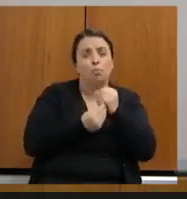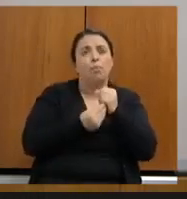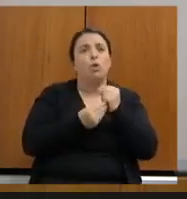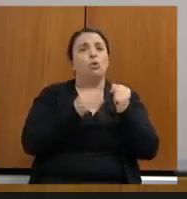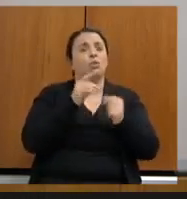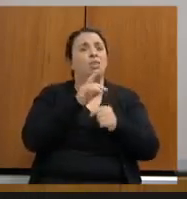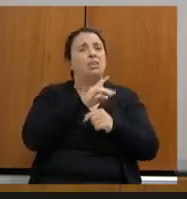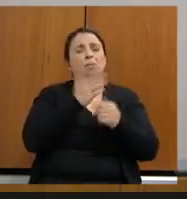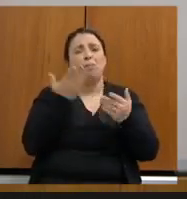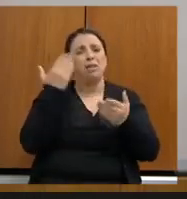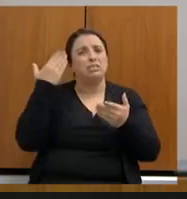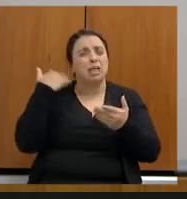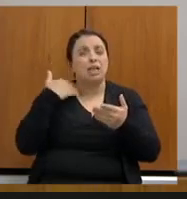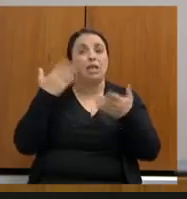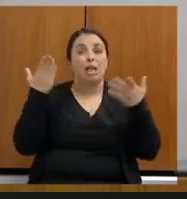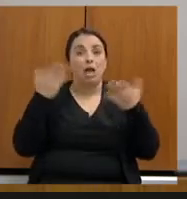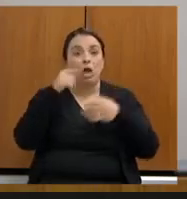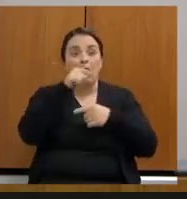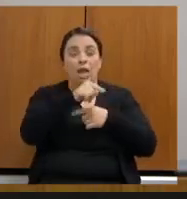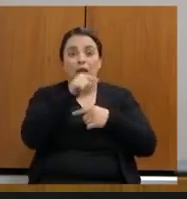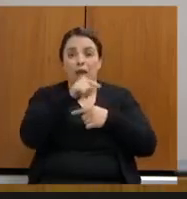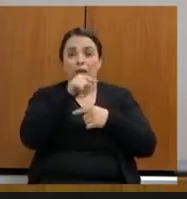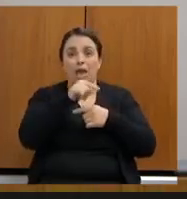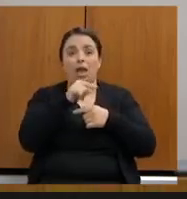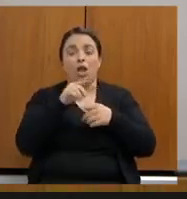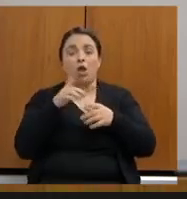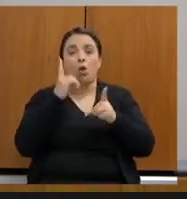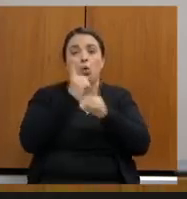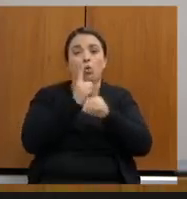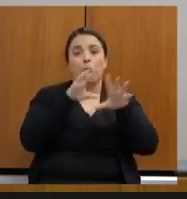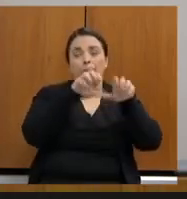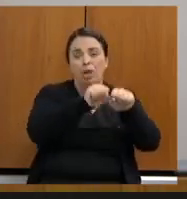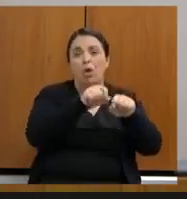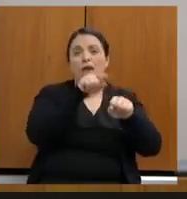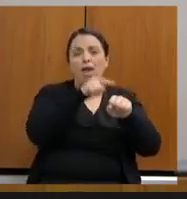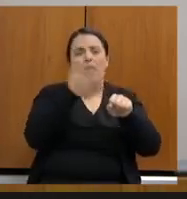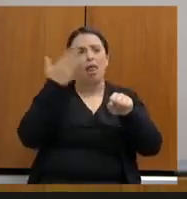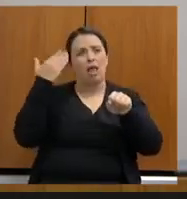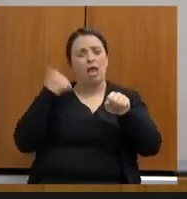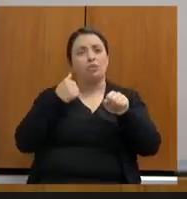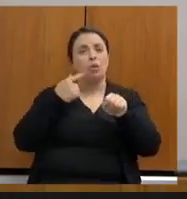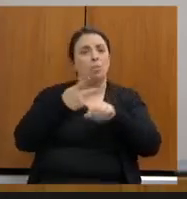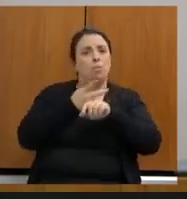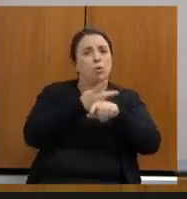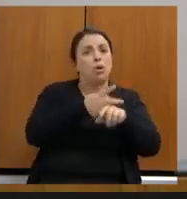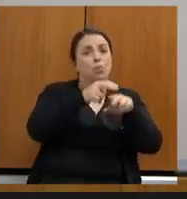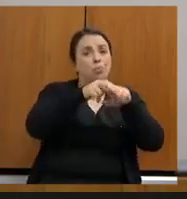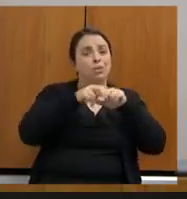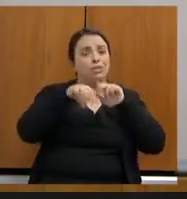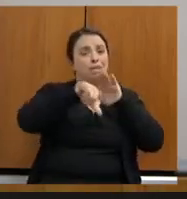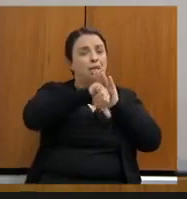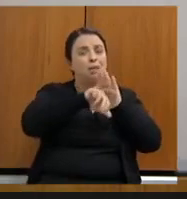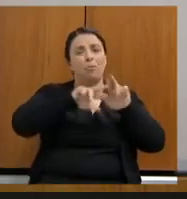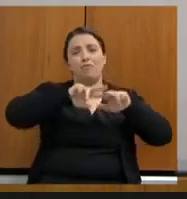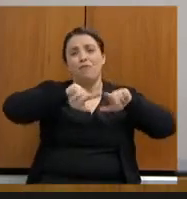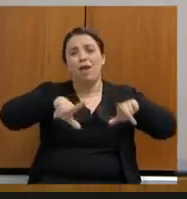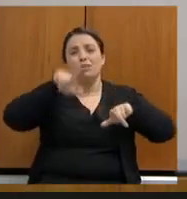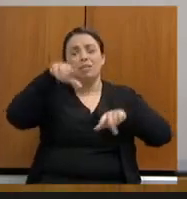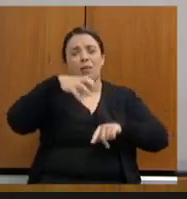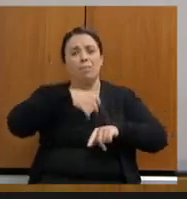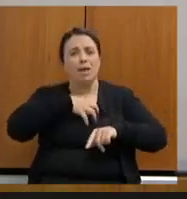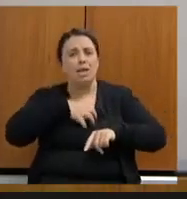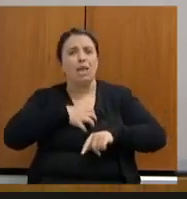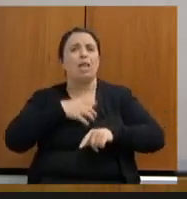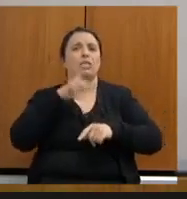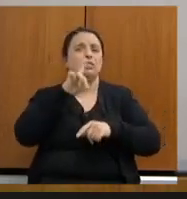criminoso condenado por assassinatos e estupros era procurado por uma série de crimes cometidos na Bahia no distrito federal e em Goiás as